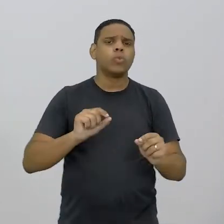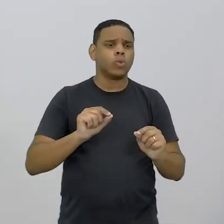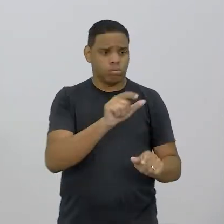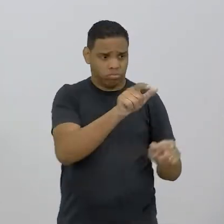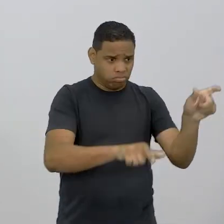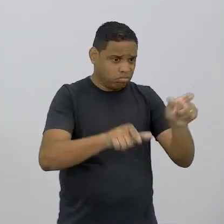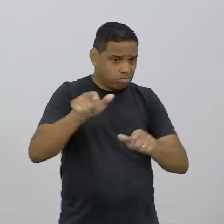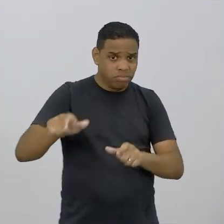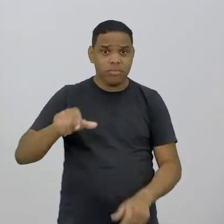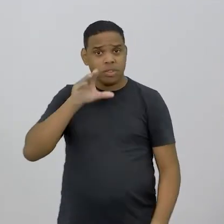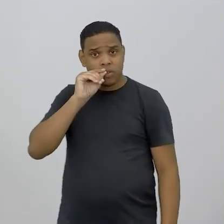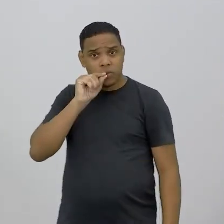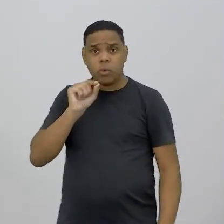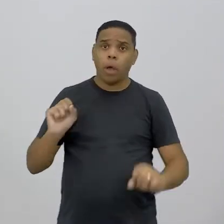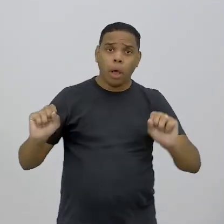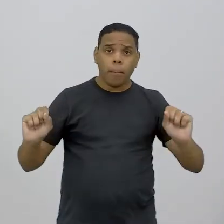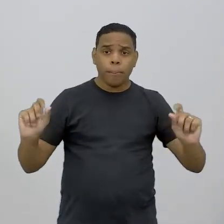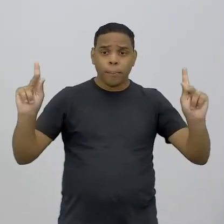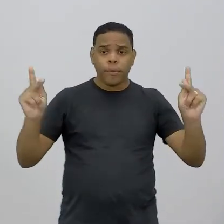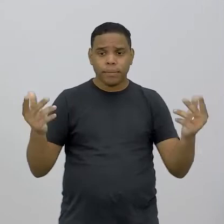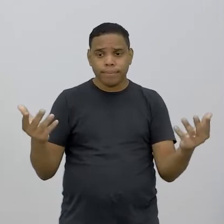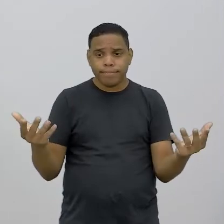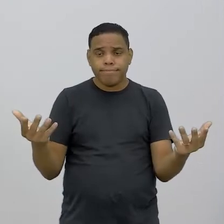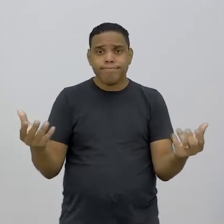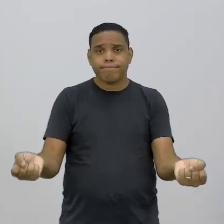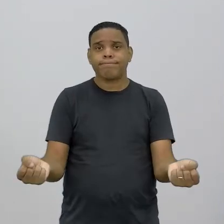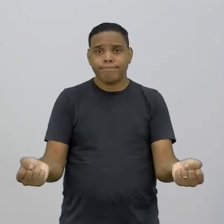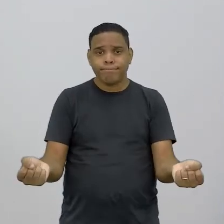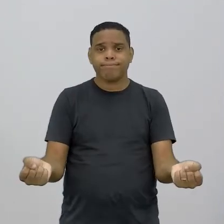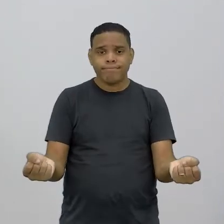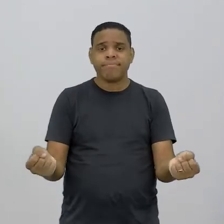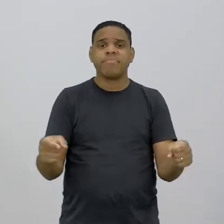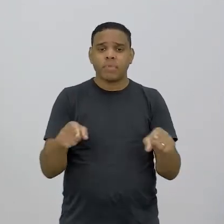trabalhadores passaram a aceitar ou a se alienar também